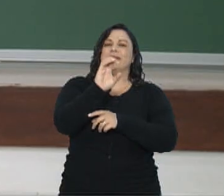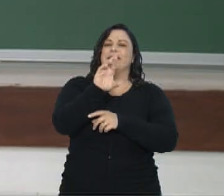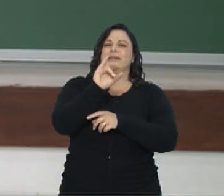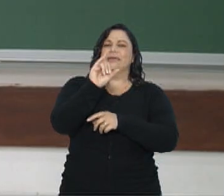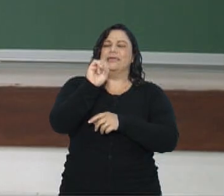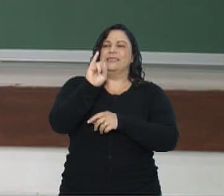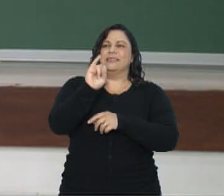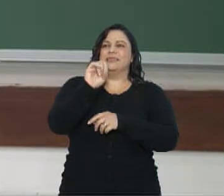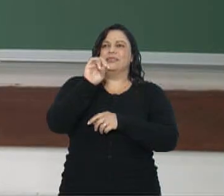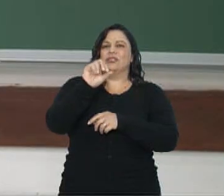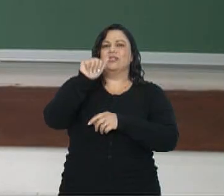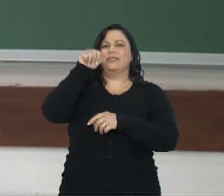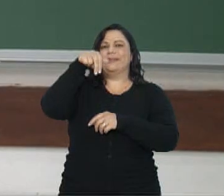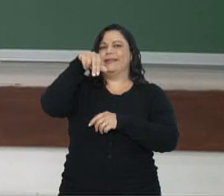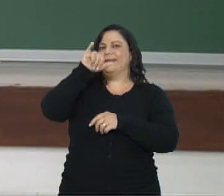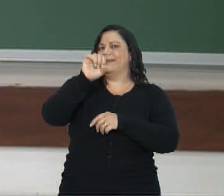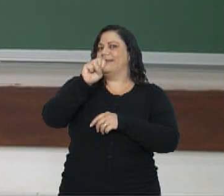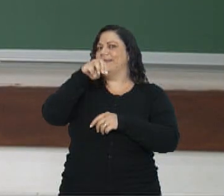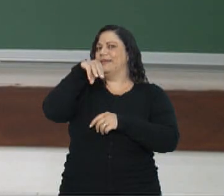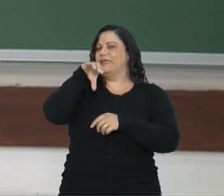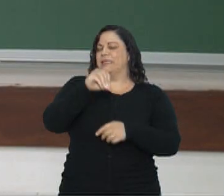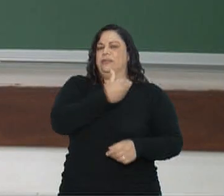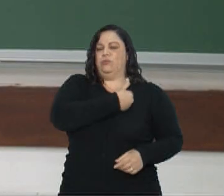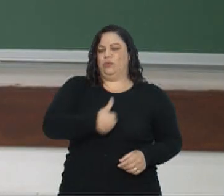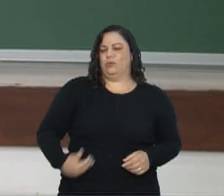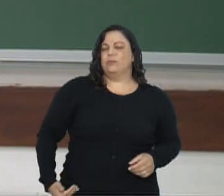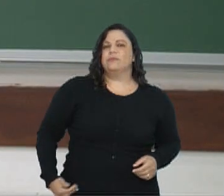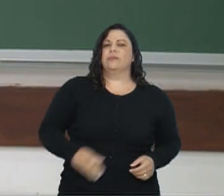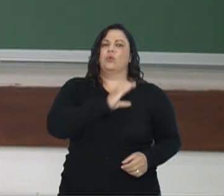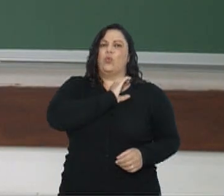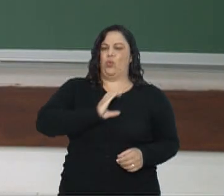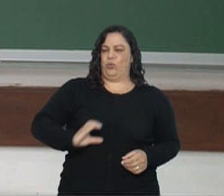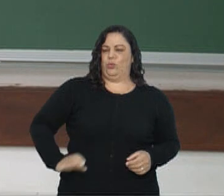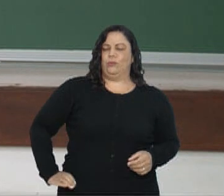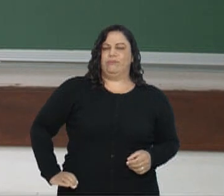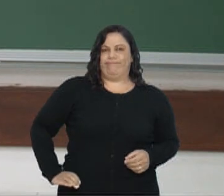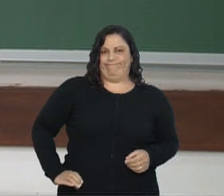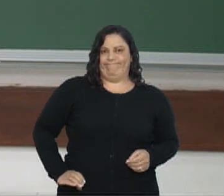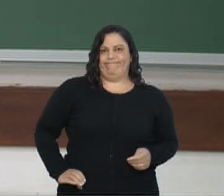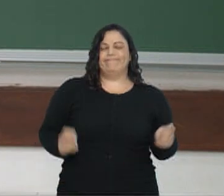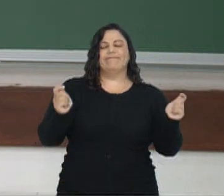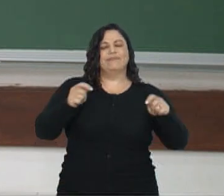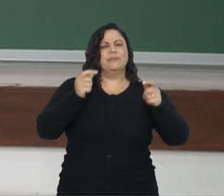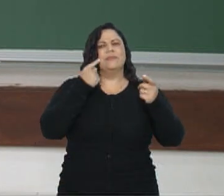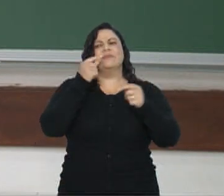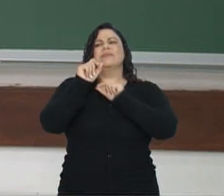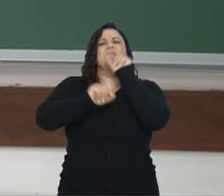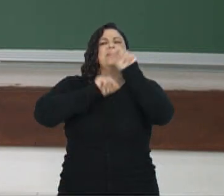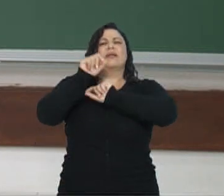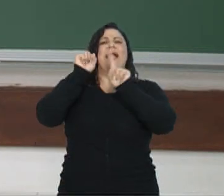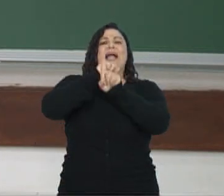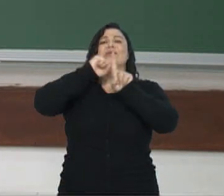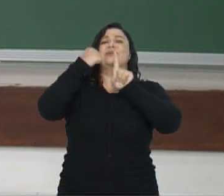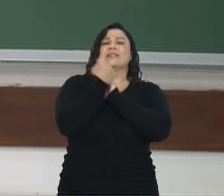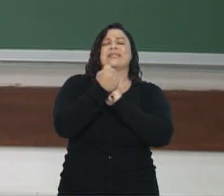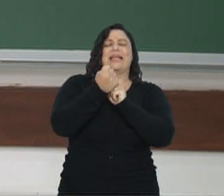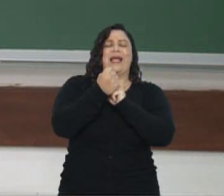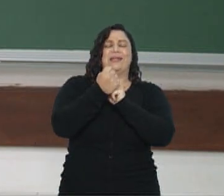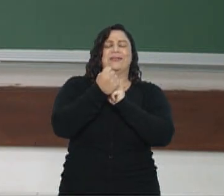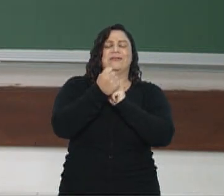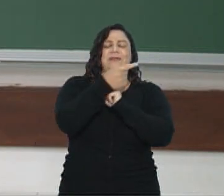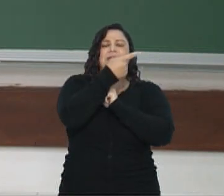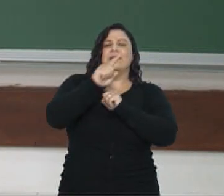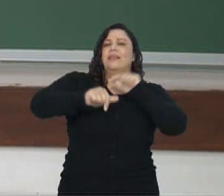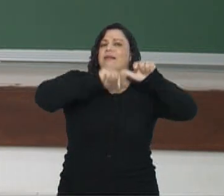pessoas. Certo? Ele também defendia que, por exemplo, há classes que não servem para nada na sociedade, porque não produzem. Certo? Essas classes